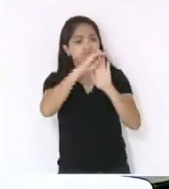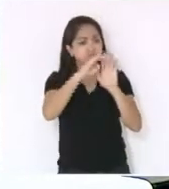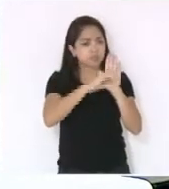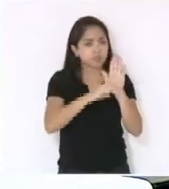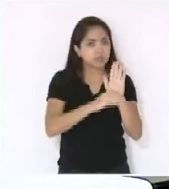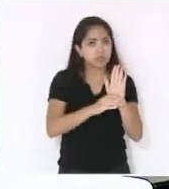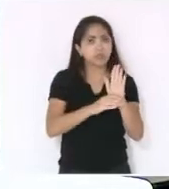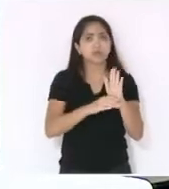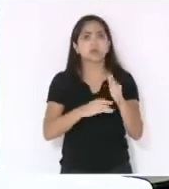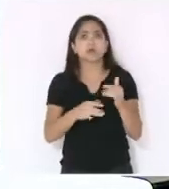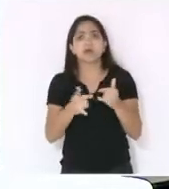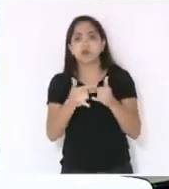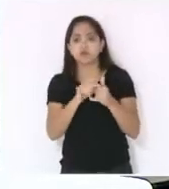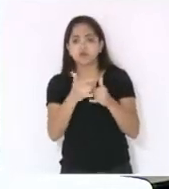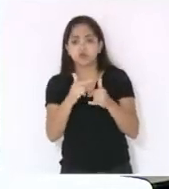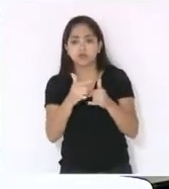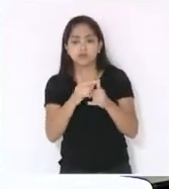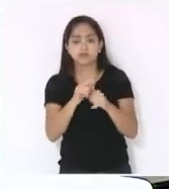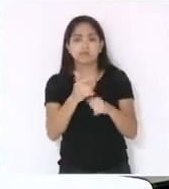outros mais.